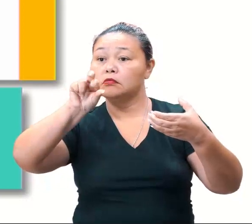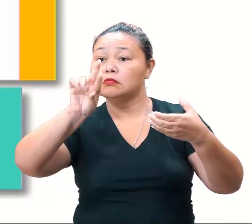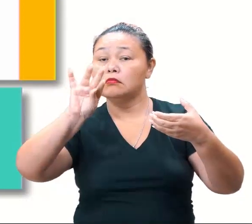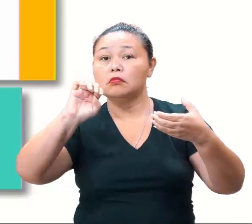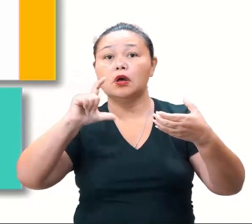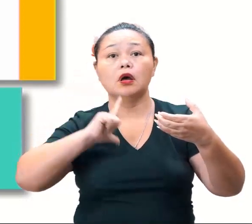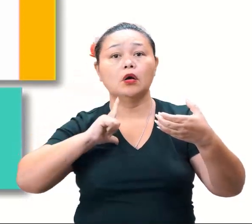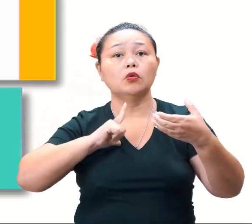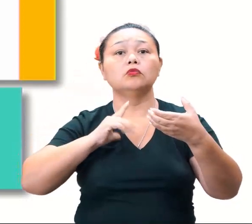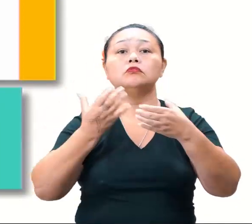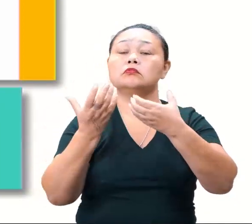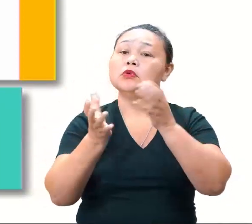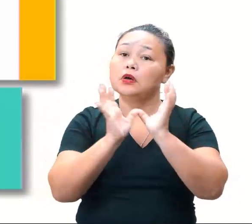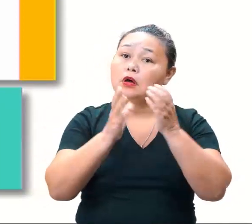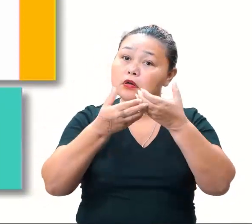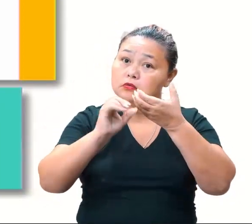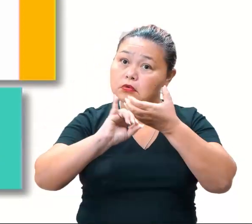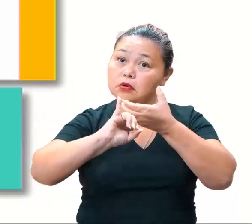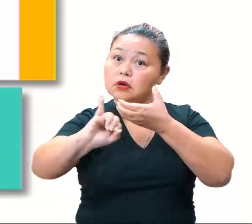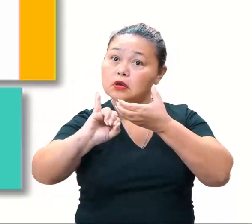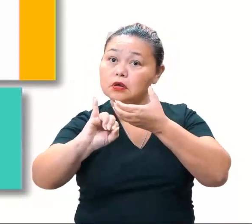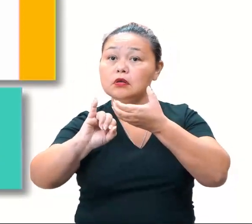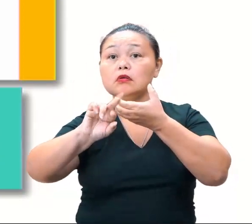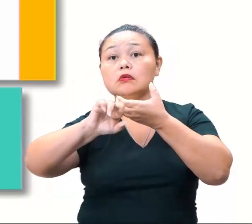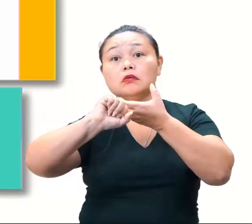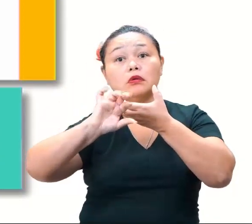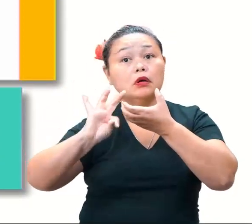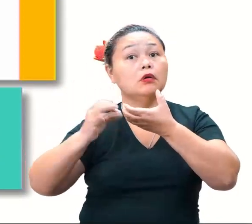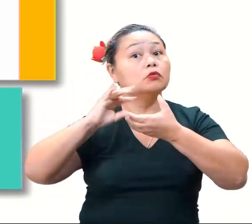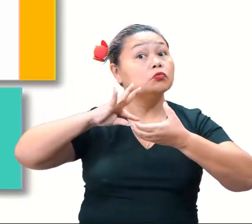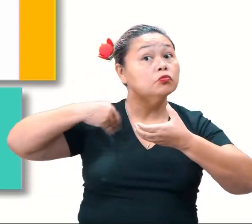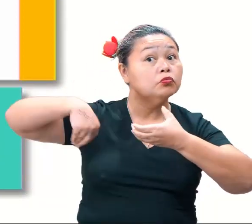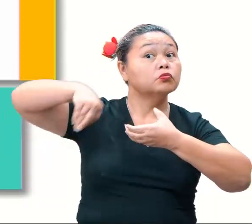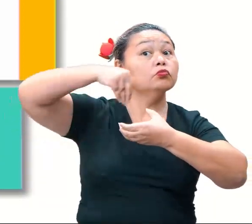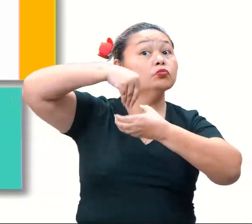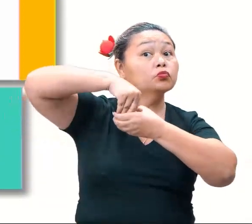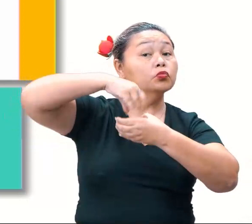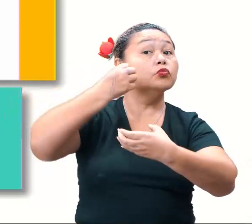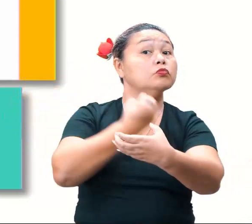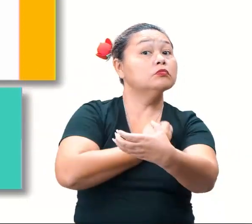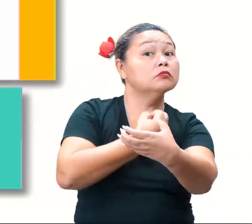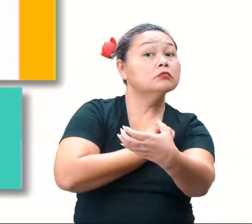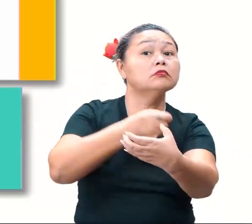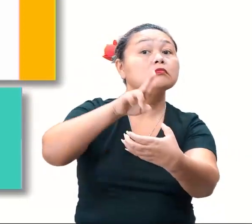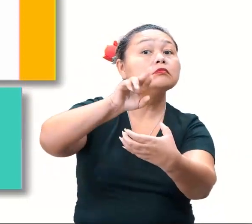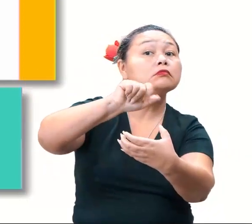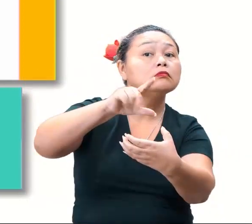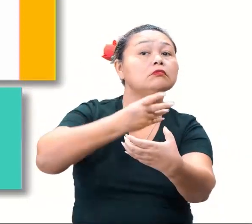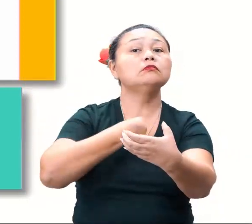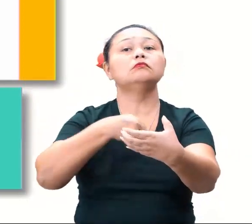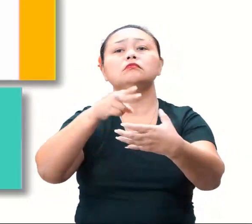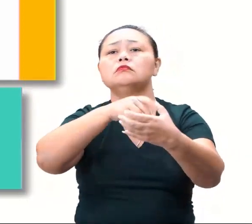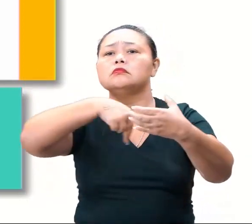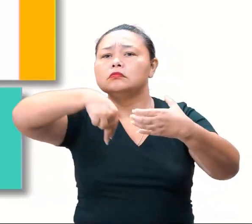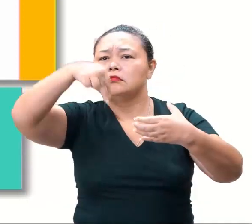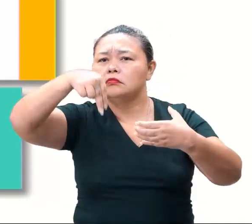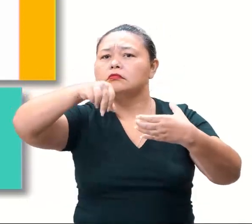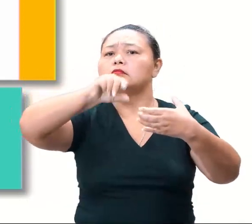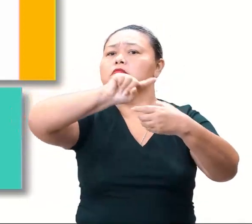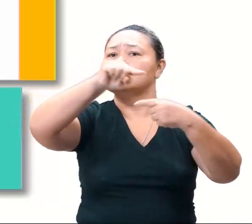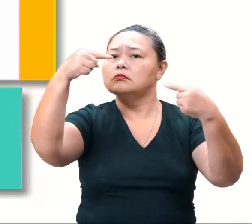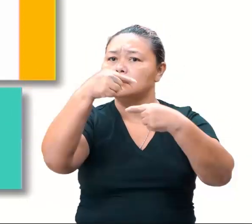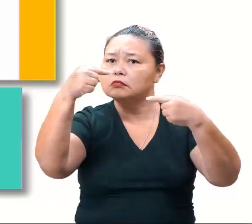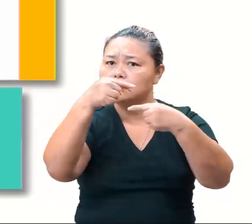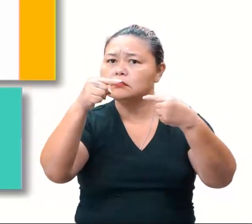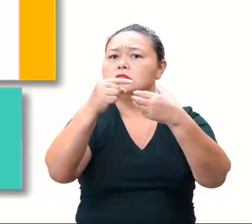irracionais e dos números reais. Que envolve todos, né? Então, falando de reais, a gente está falando dos naturais, dos inteiros e dos